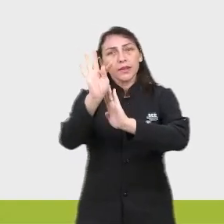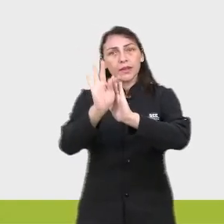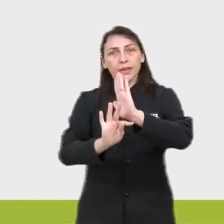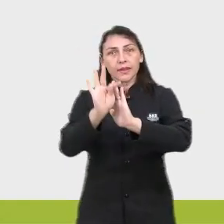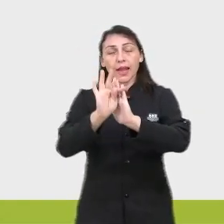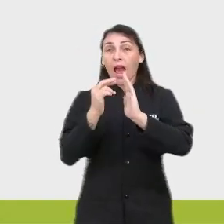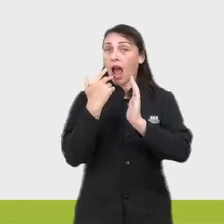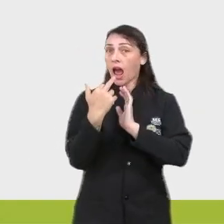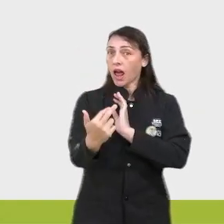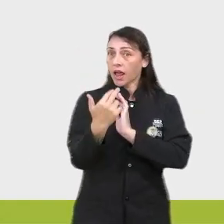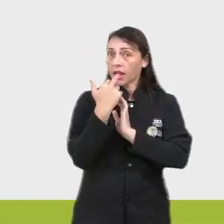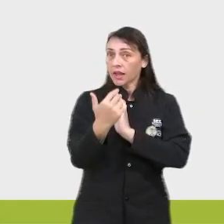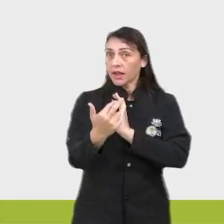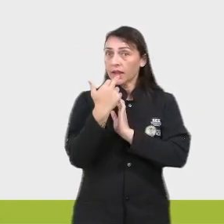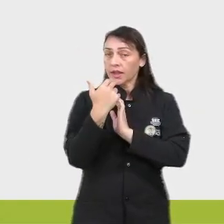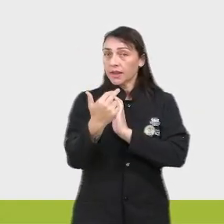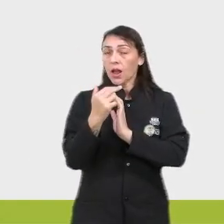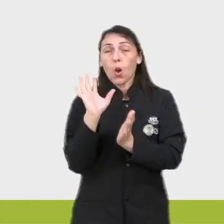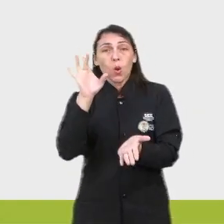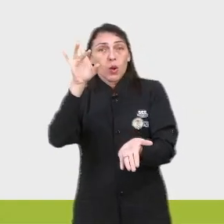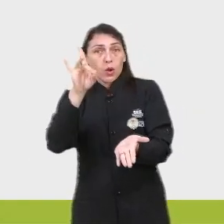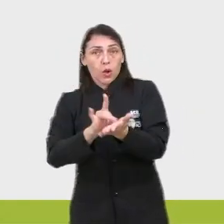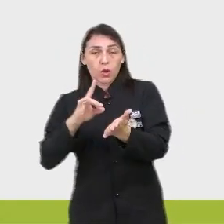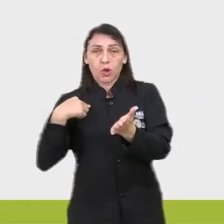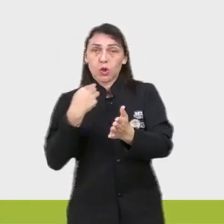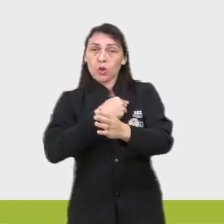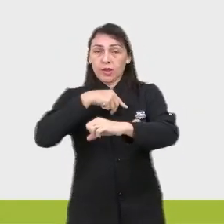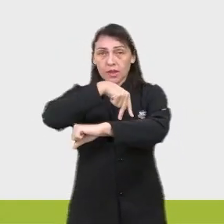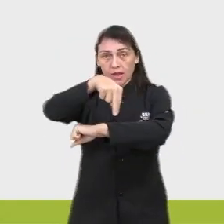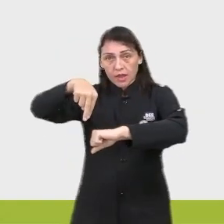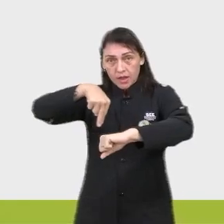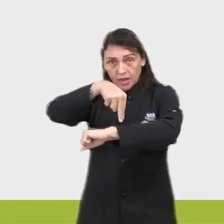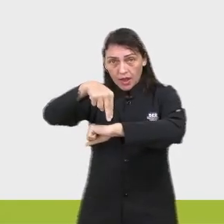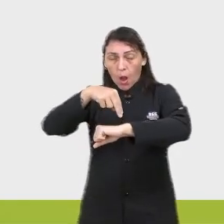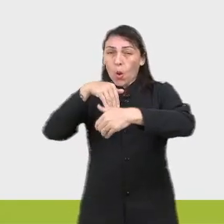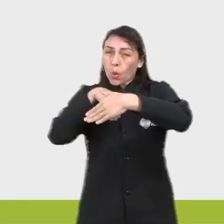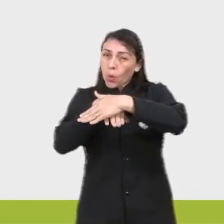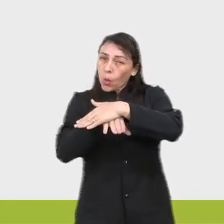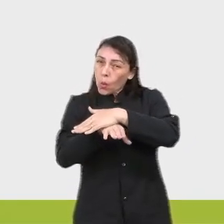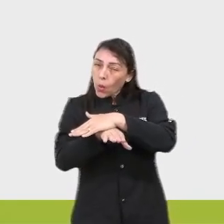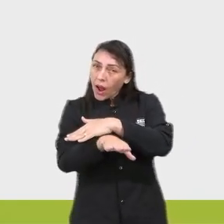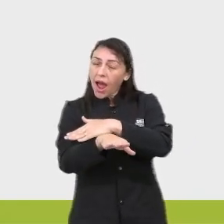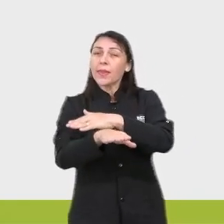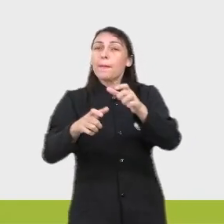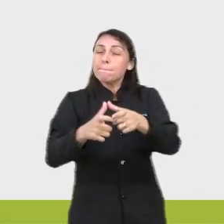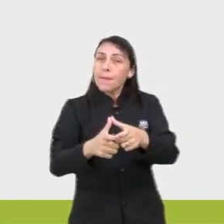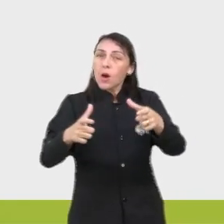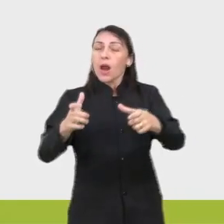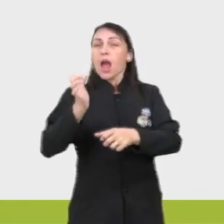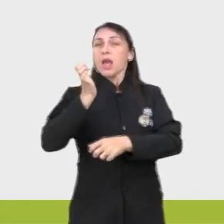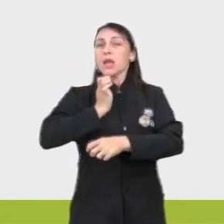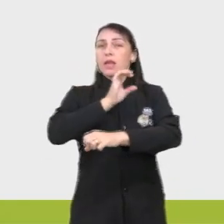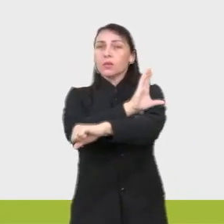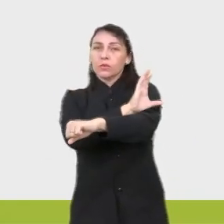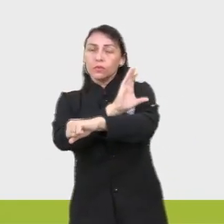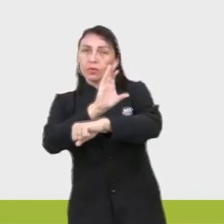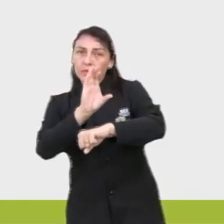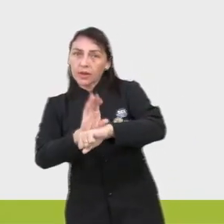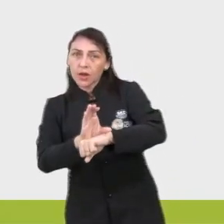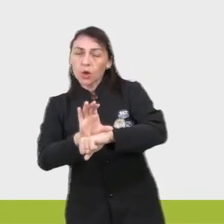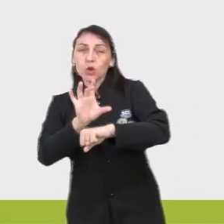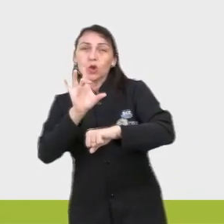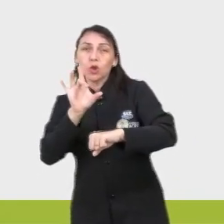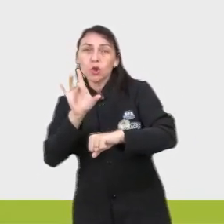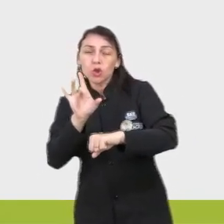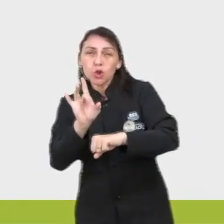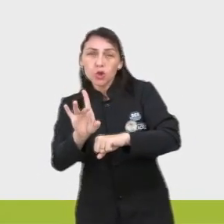Las lenguas originárias de nuestra nación guardan gran parte de la riqueza cultural. Son